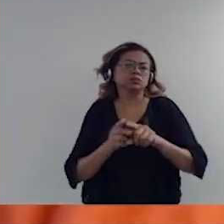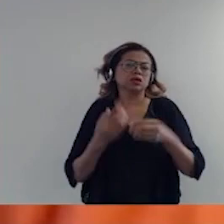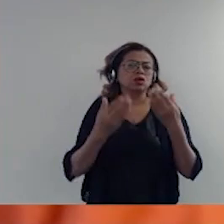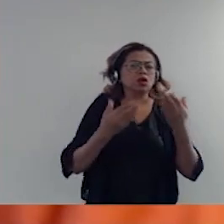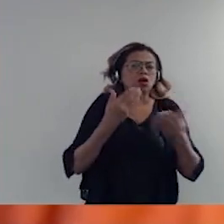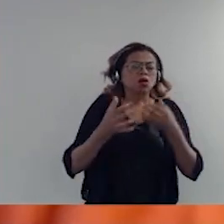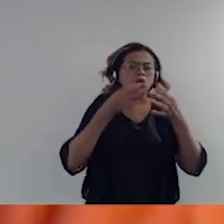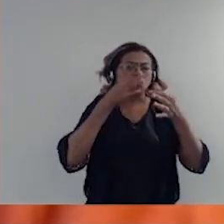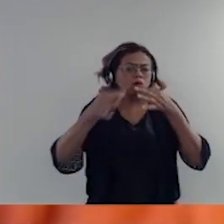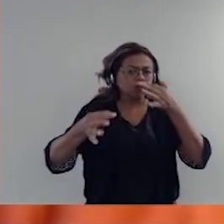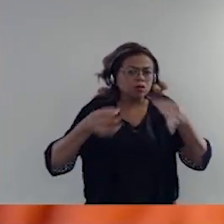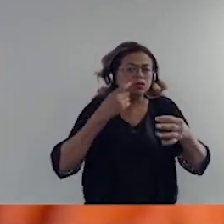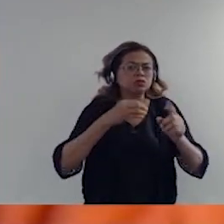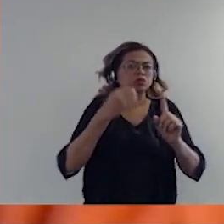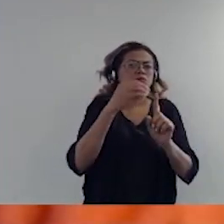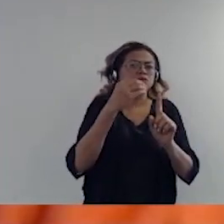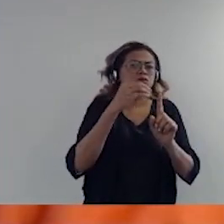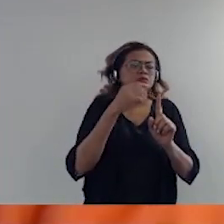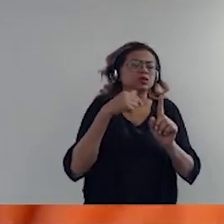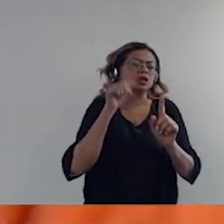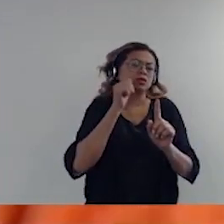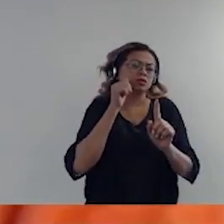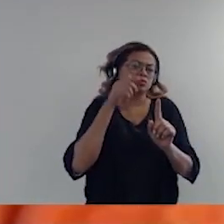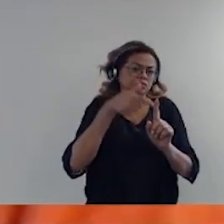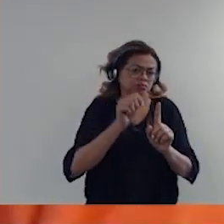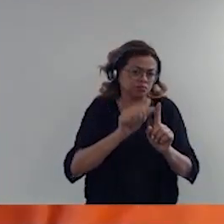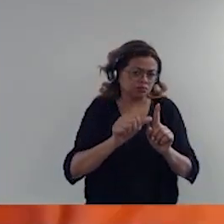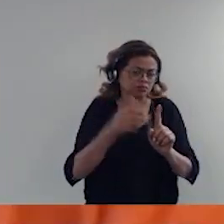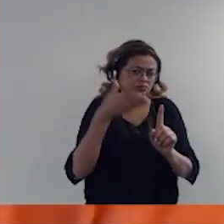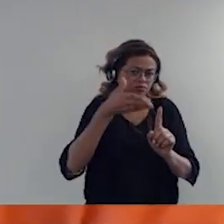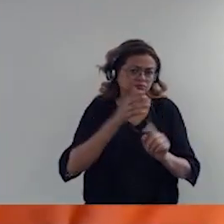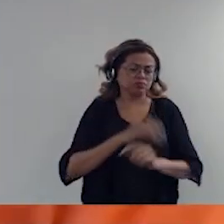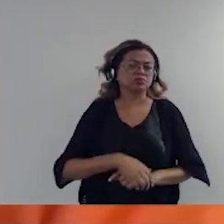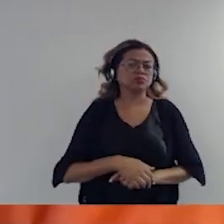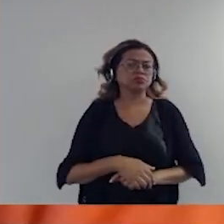algumas questões de vulnerabilidade de gênero.